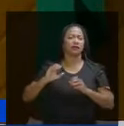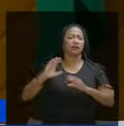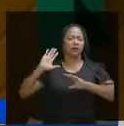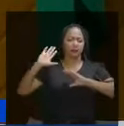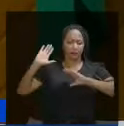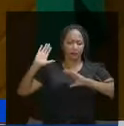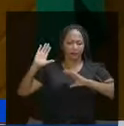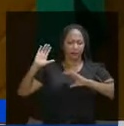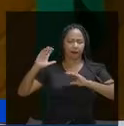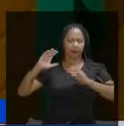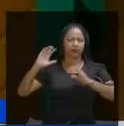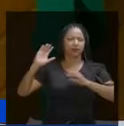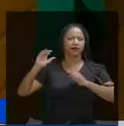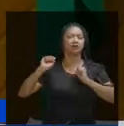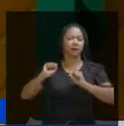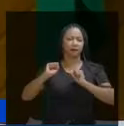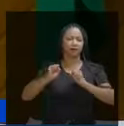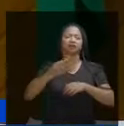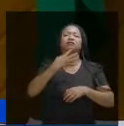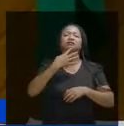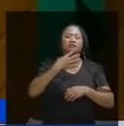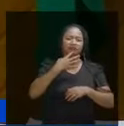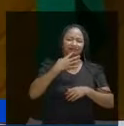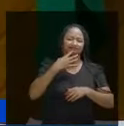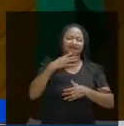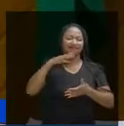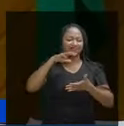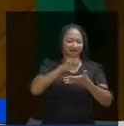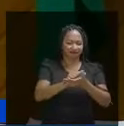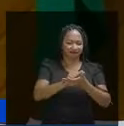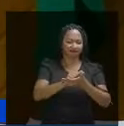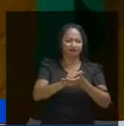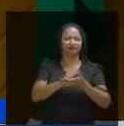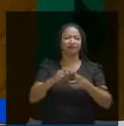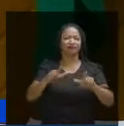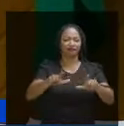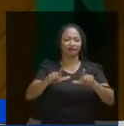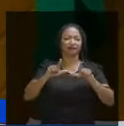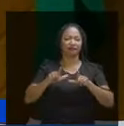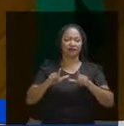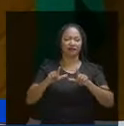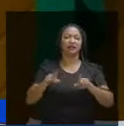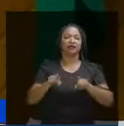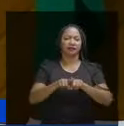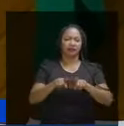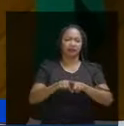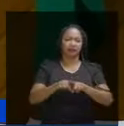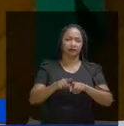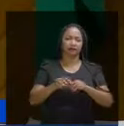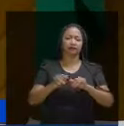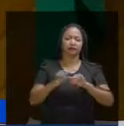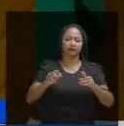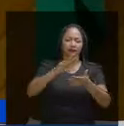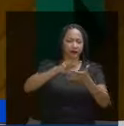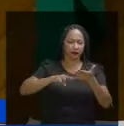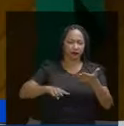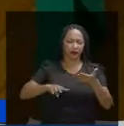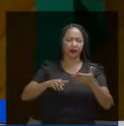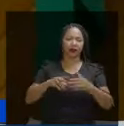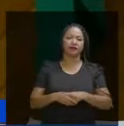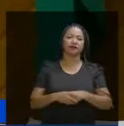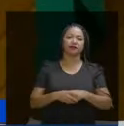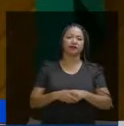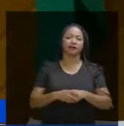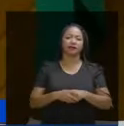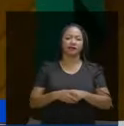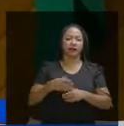ser reconhecido nos autos do próprio registro de candidatura. Assim, leio o verbete sumular, que diz o seguinte: a prova